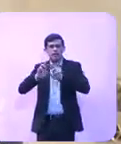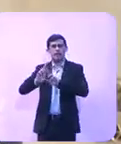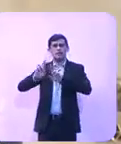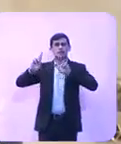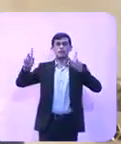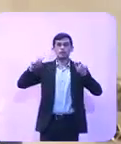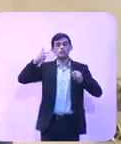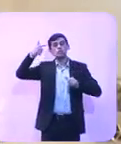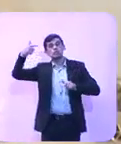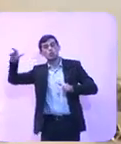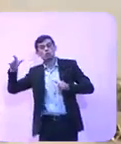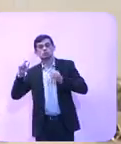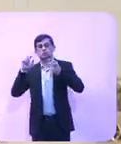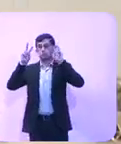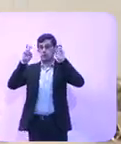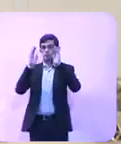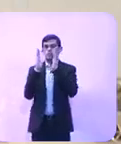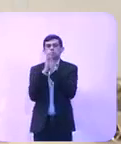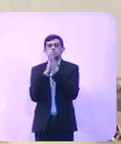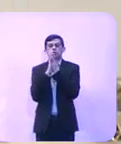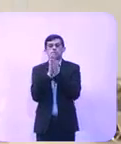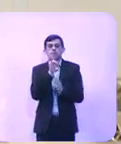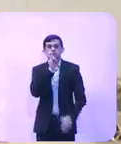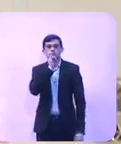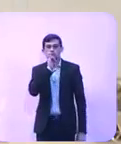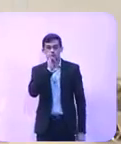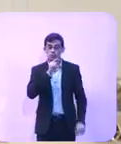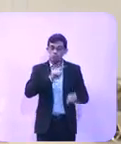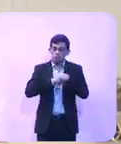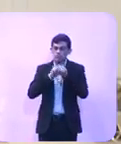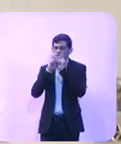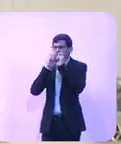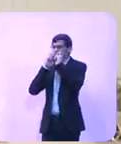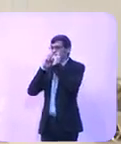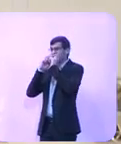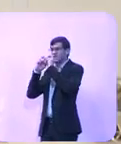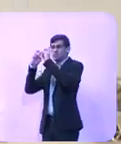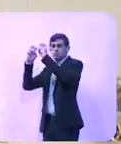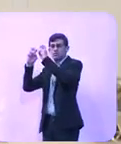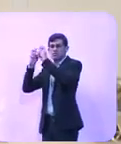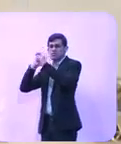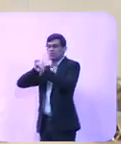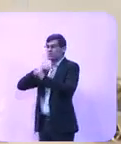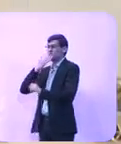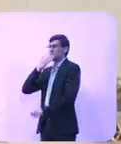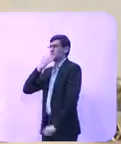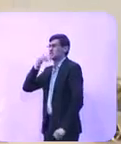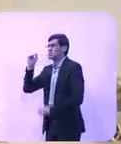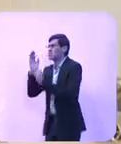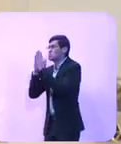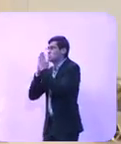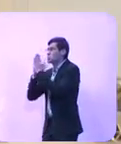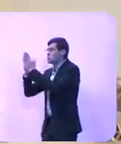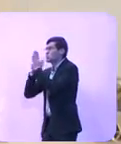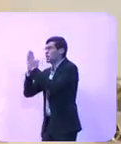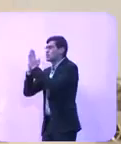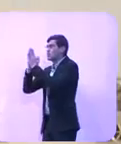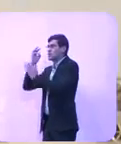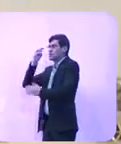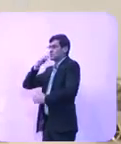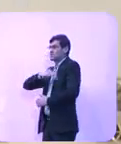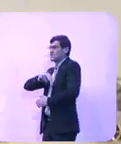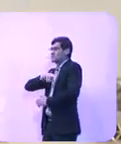de oração. Por exemplo, no clamor, nós imploramos pela misericórdia